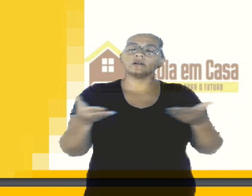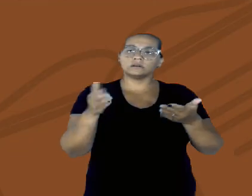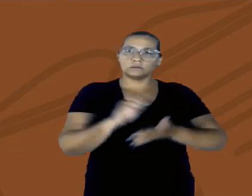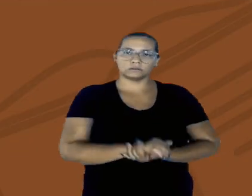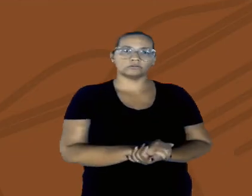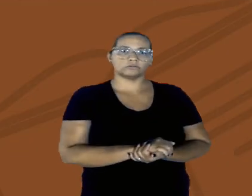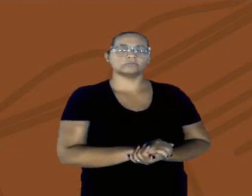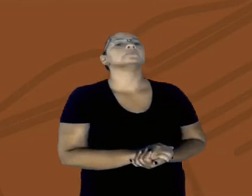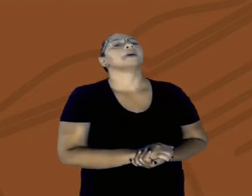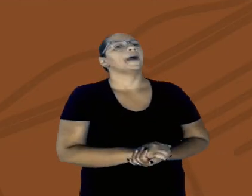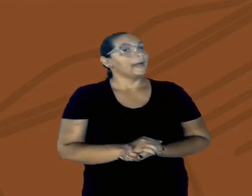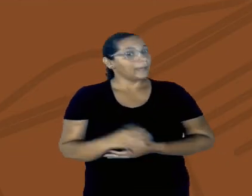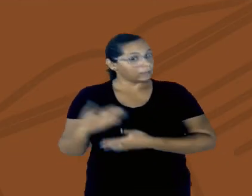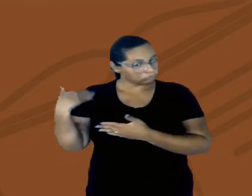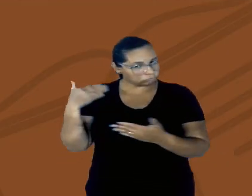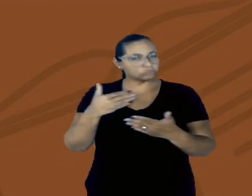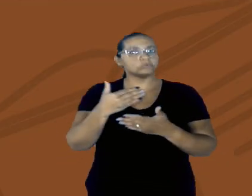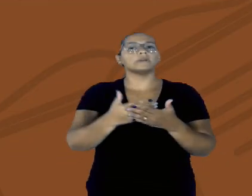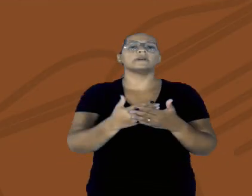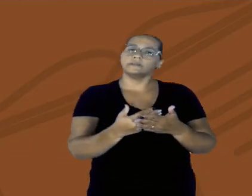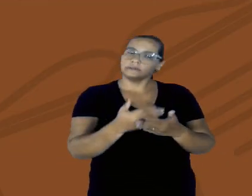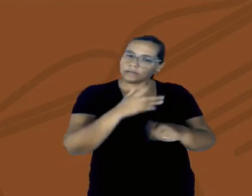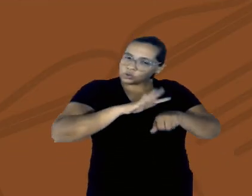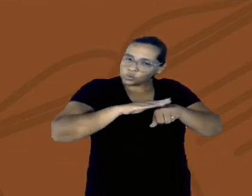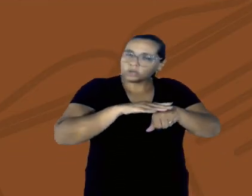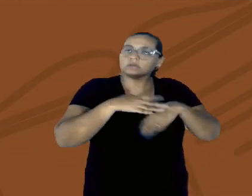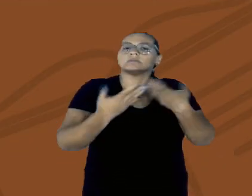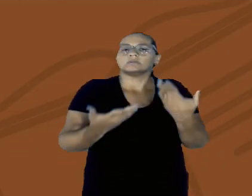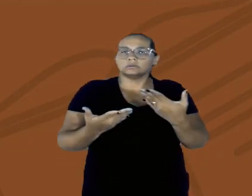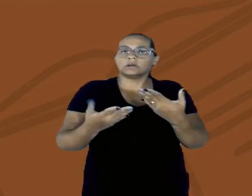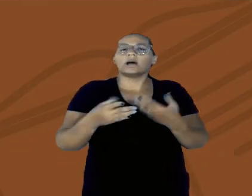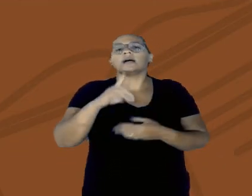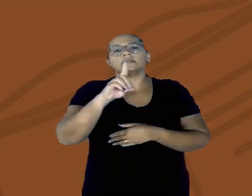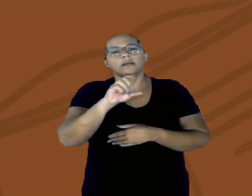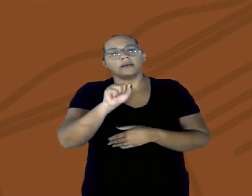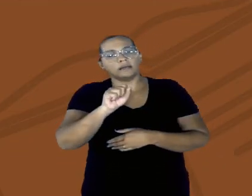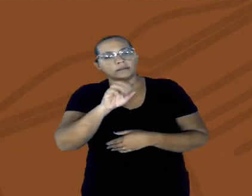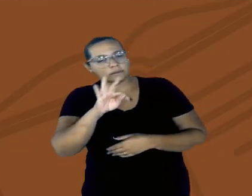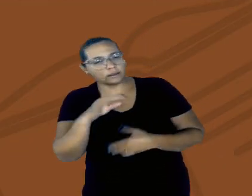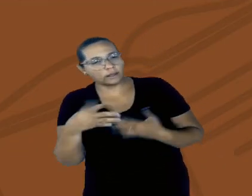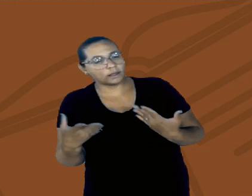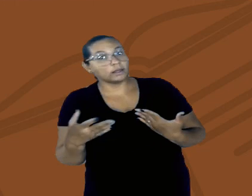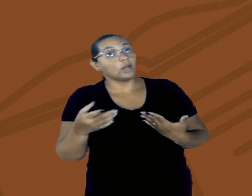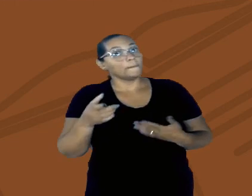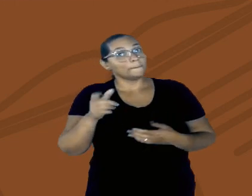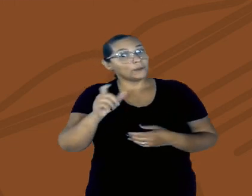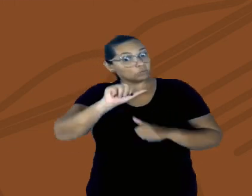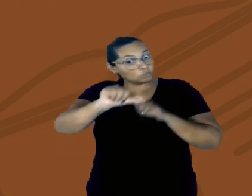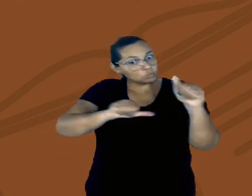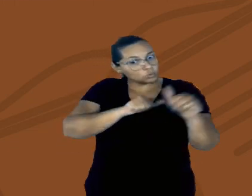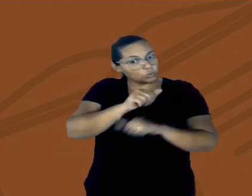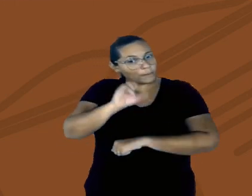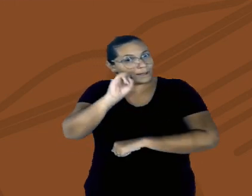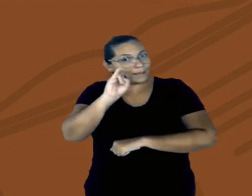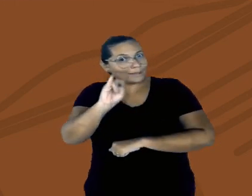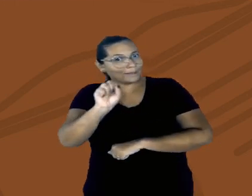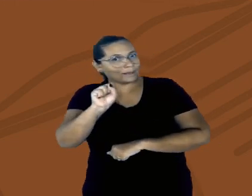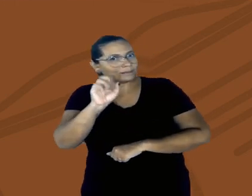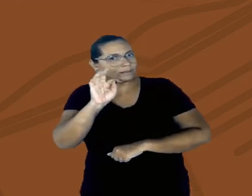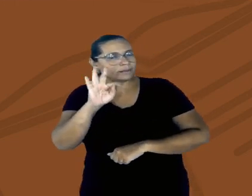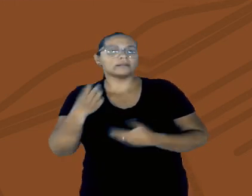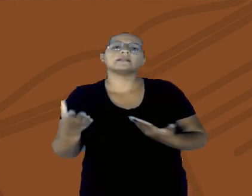hoje consiste em DSTs, mais usualmente utilizado o ISTs,